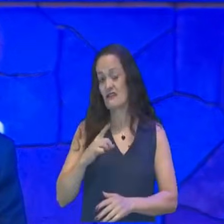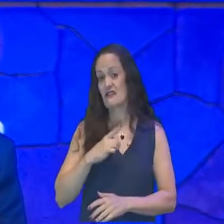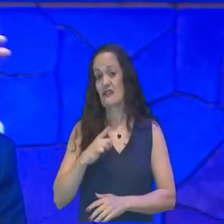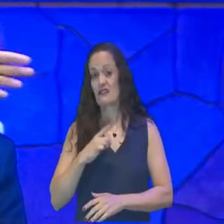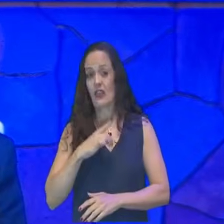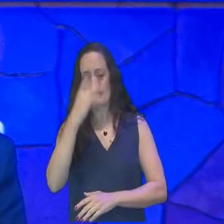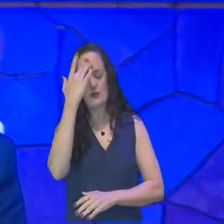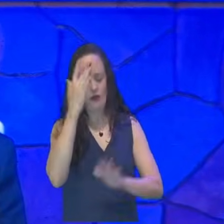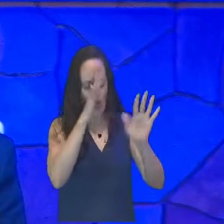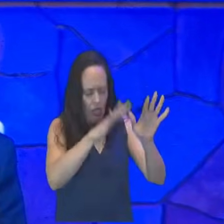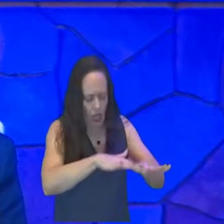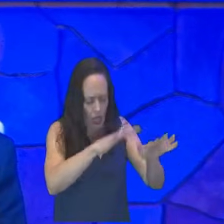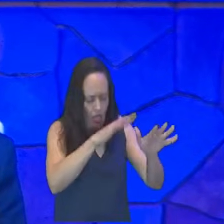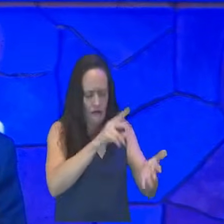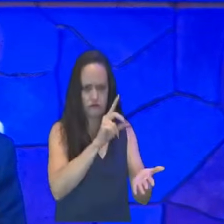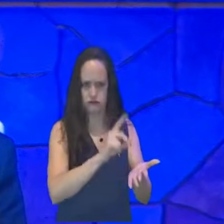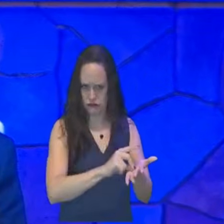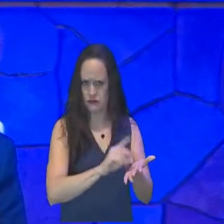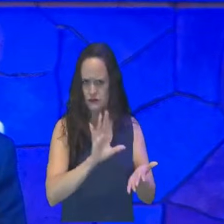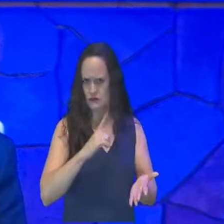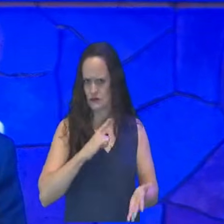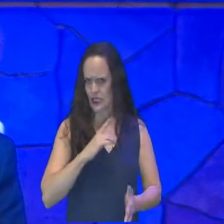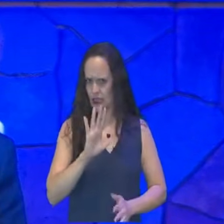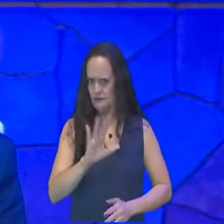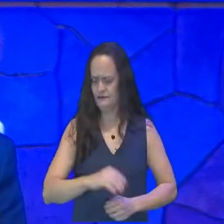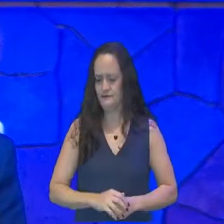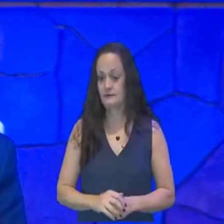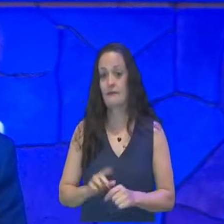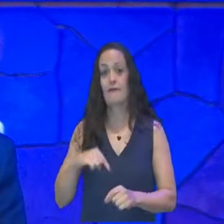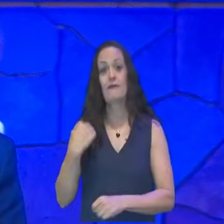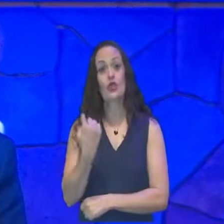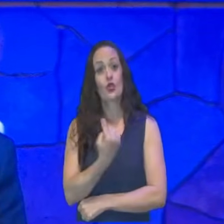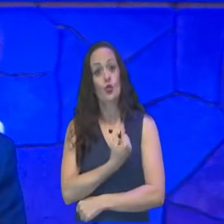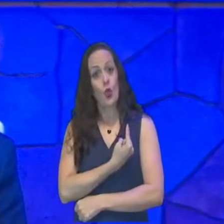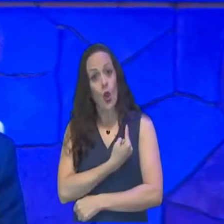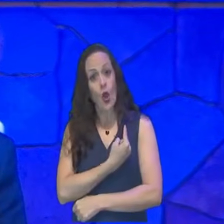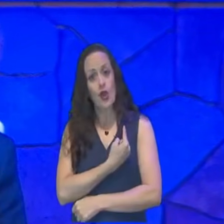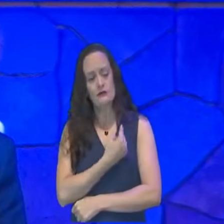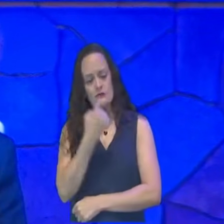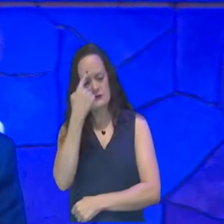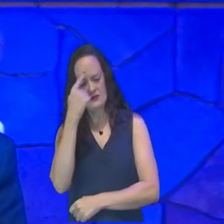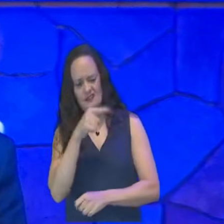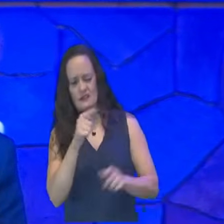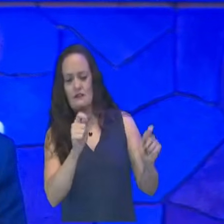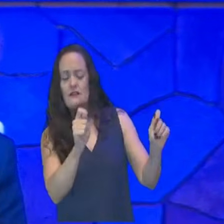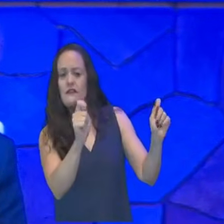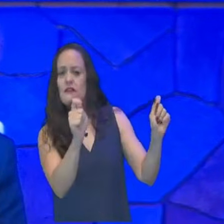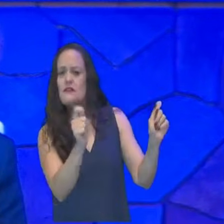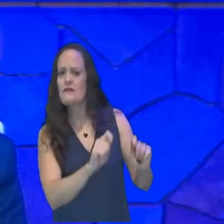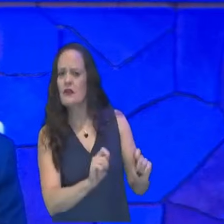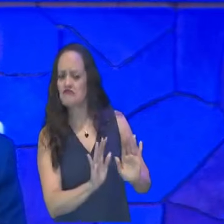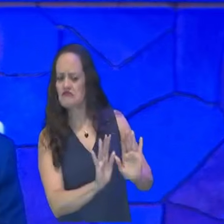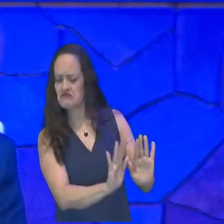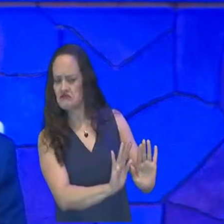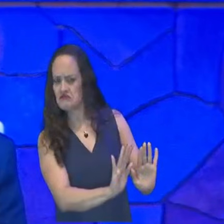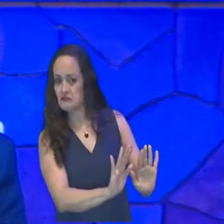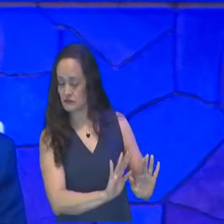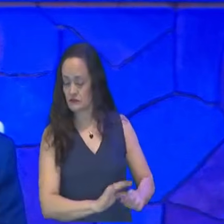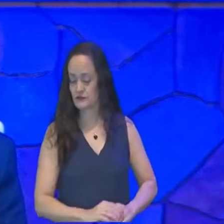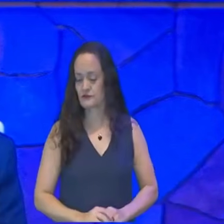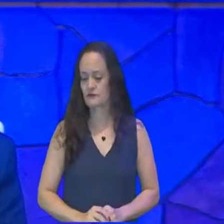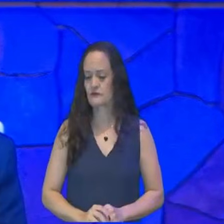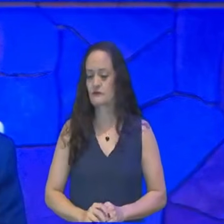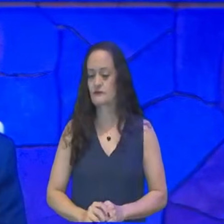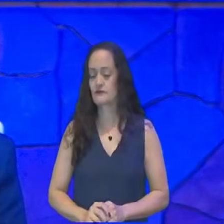veneração, adoração, isso é um outro ponto. Mas nós somos criados a pensar na idolatria apenas desta forma.